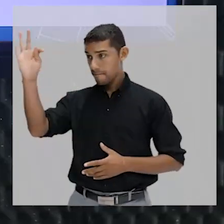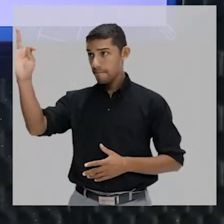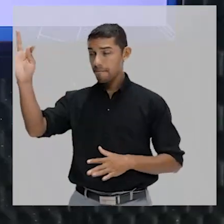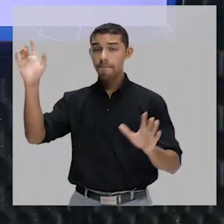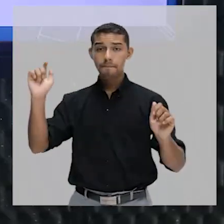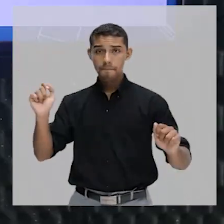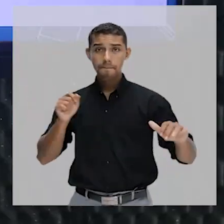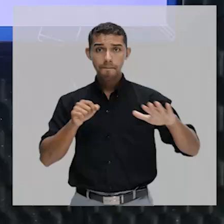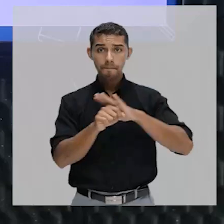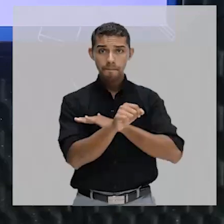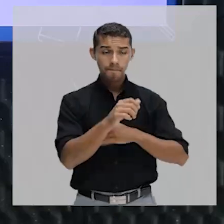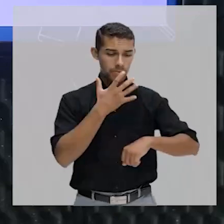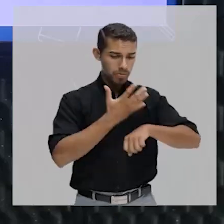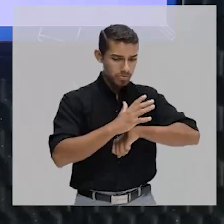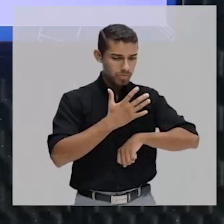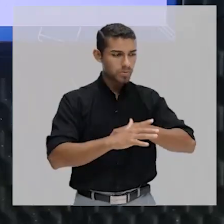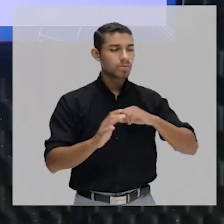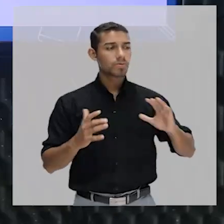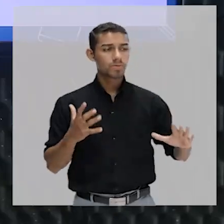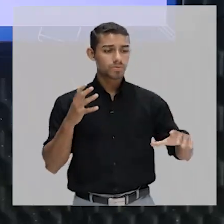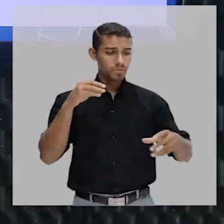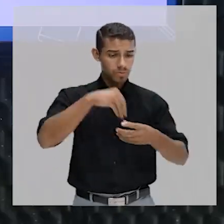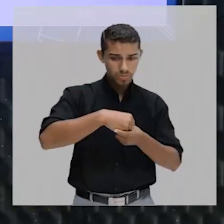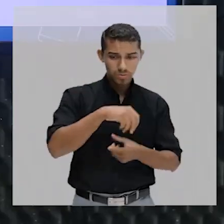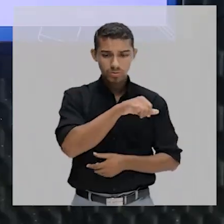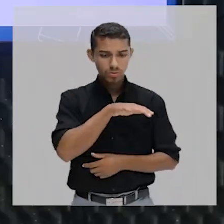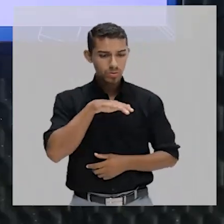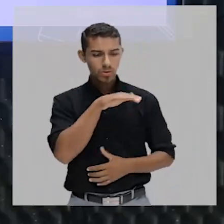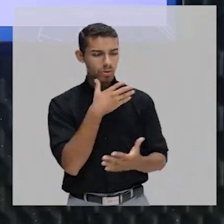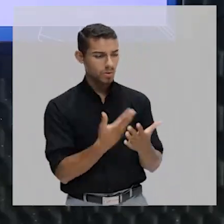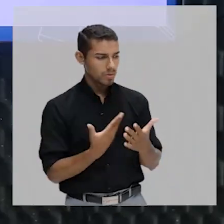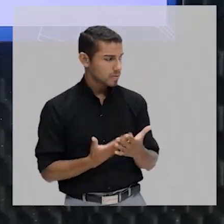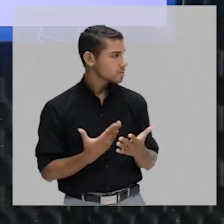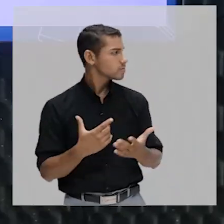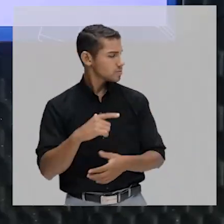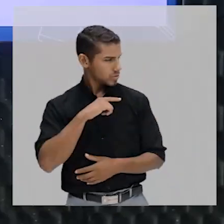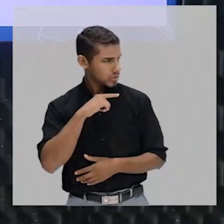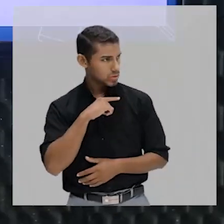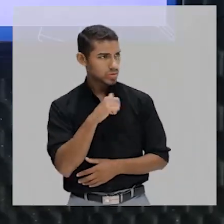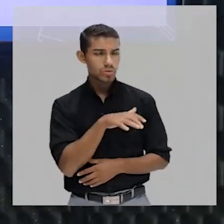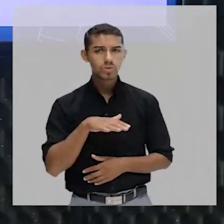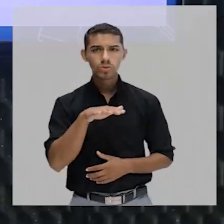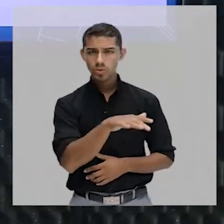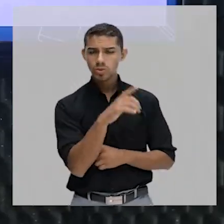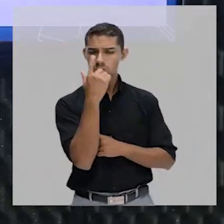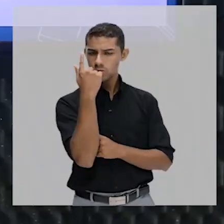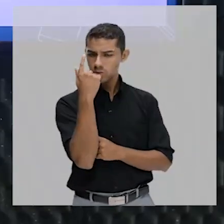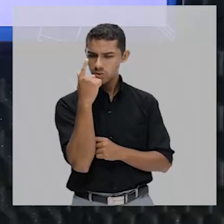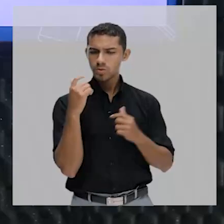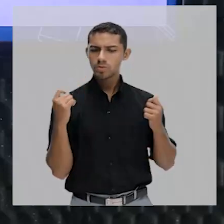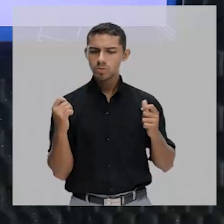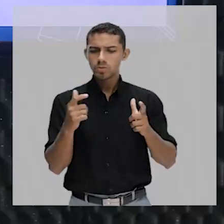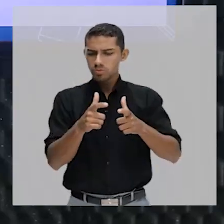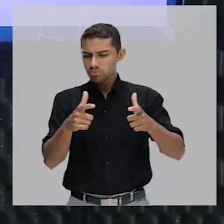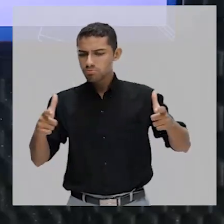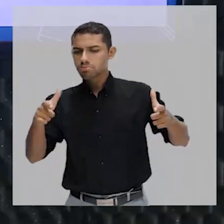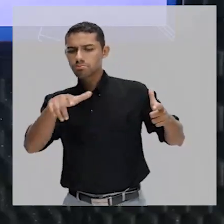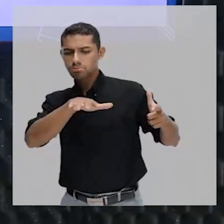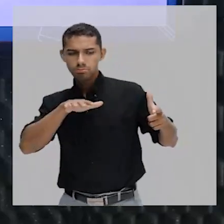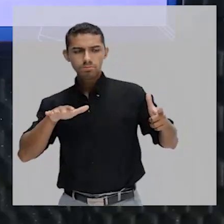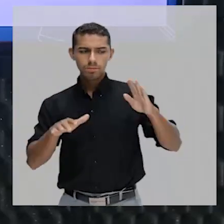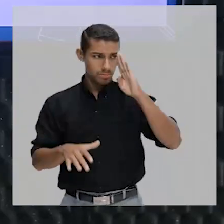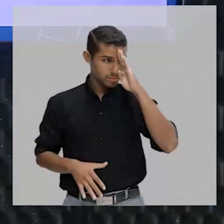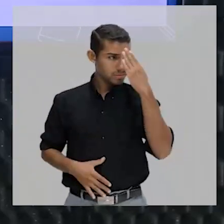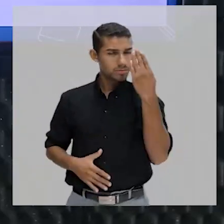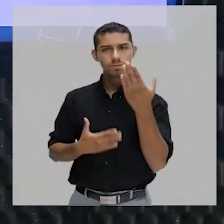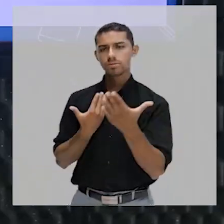para a aplicação prática. E dentro desse campo de estudo surge o espaço geográfico, galera, tá? O espaço geográfico, ele é aí o principal